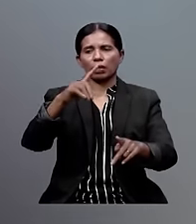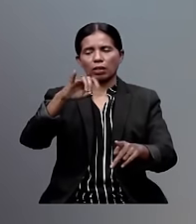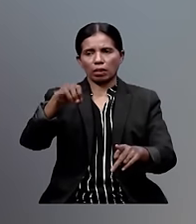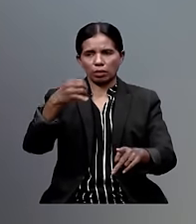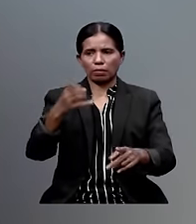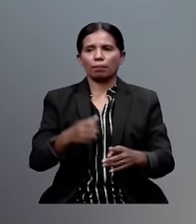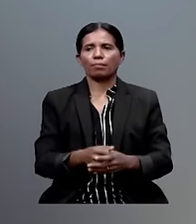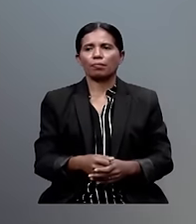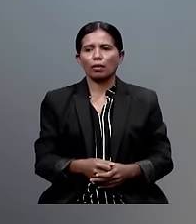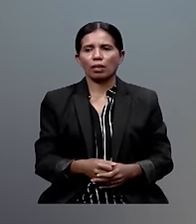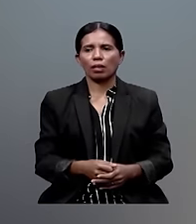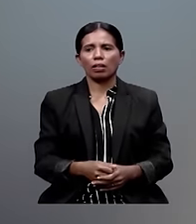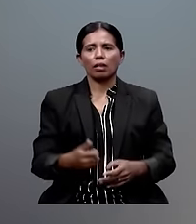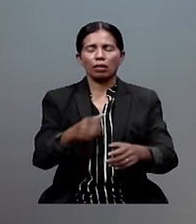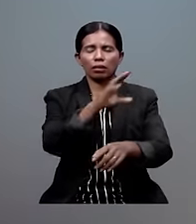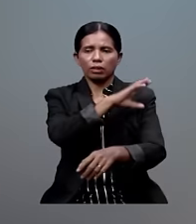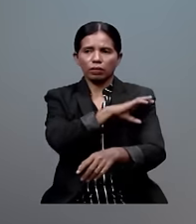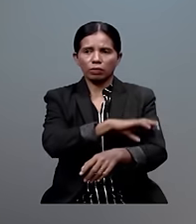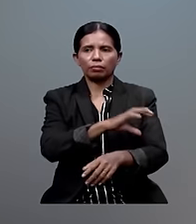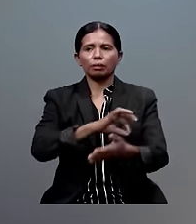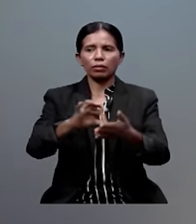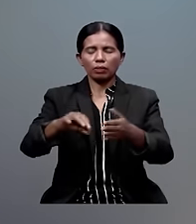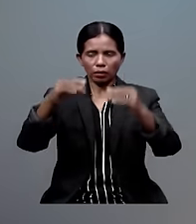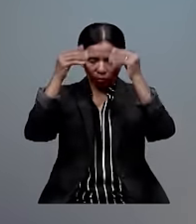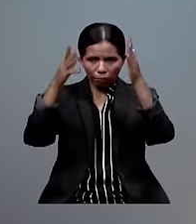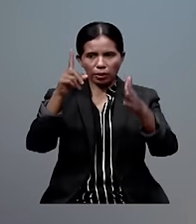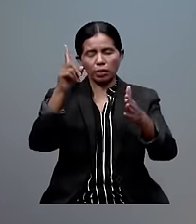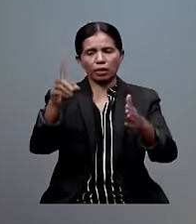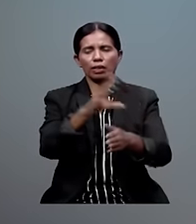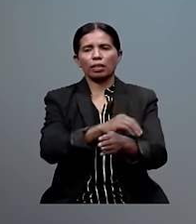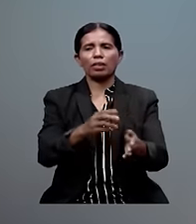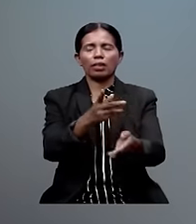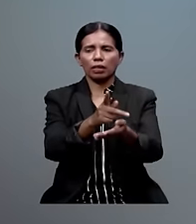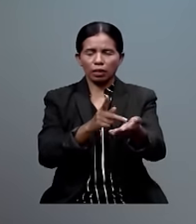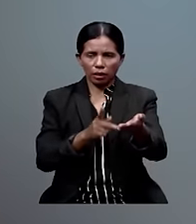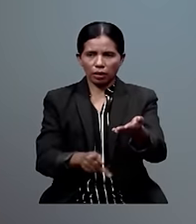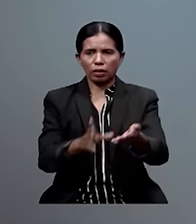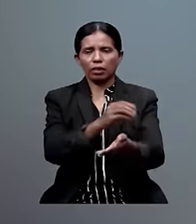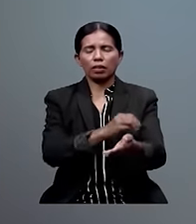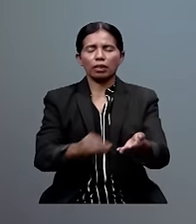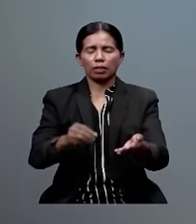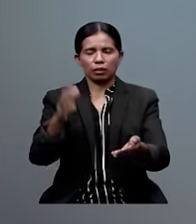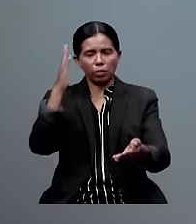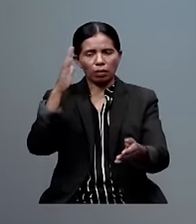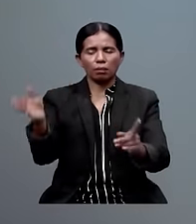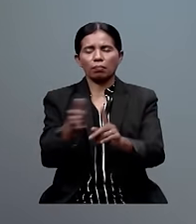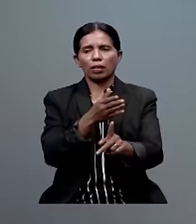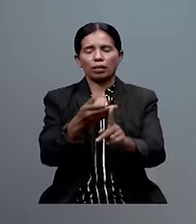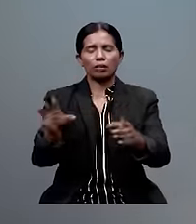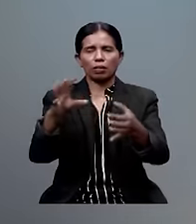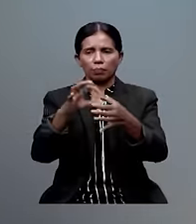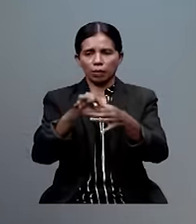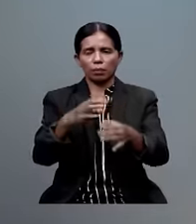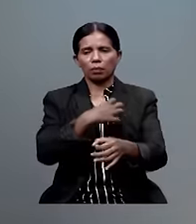a atuação na autoridade de segurança nia nei resulta professor ida retan kanek serio nebe desconfia retan baku si membro